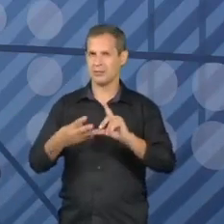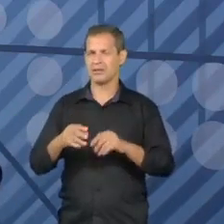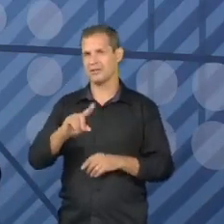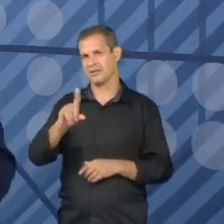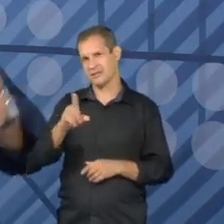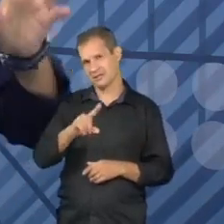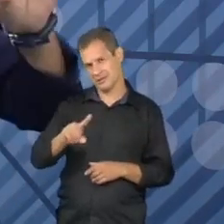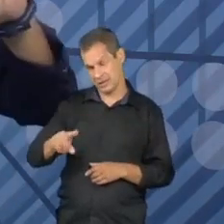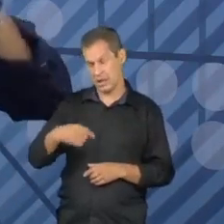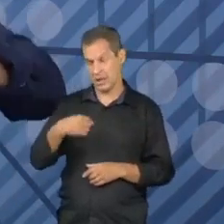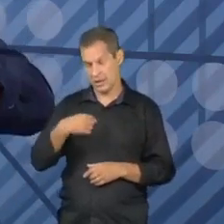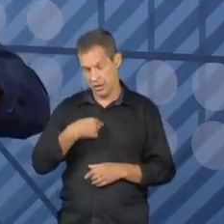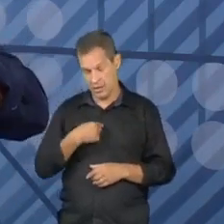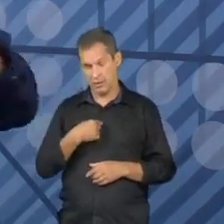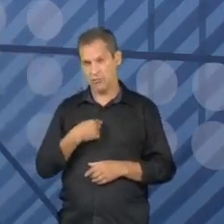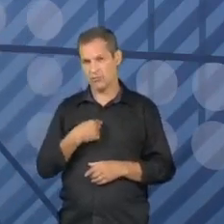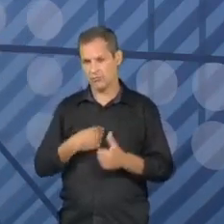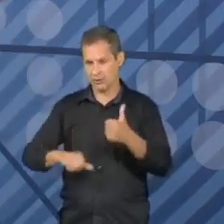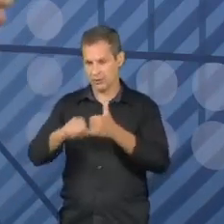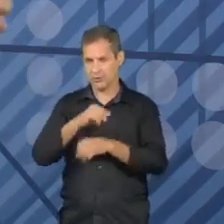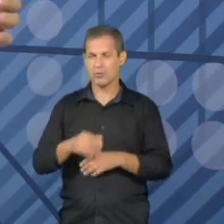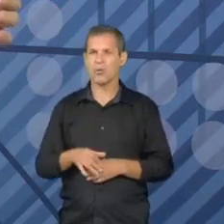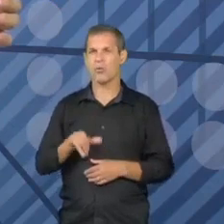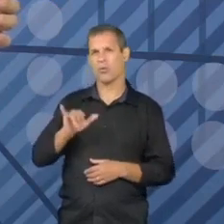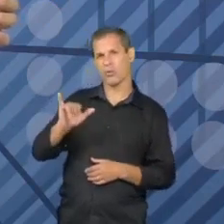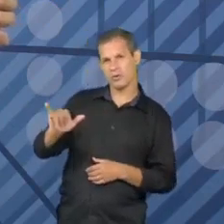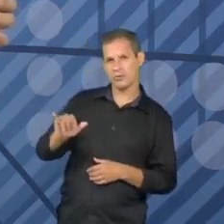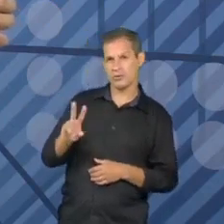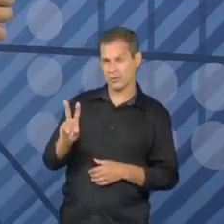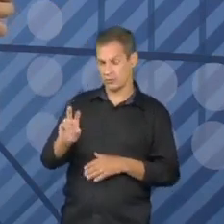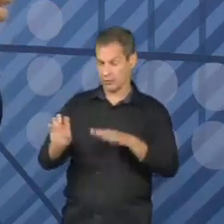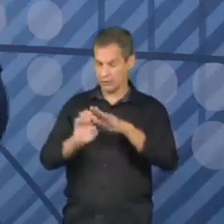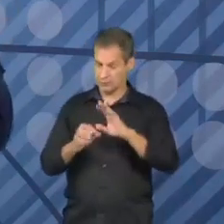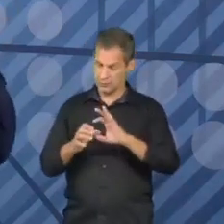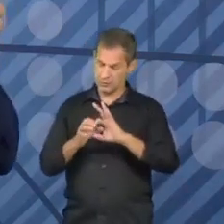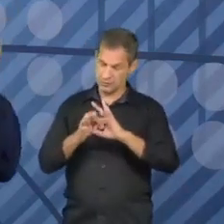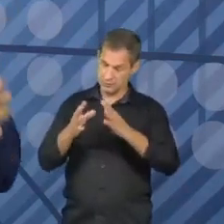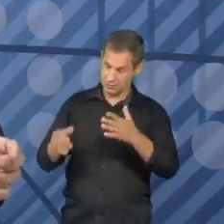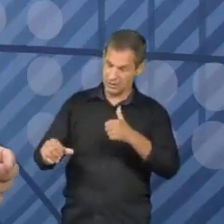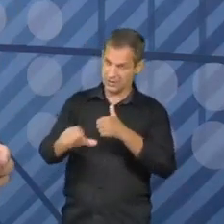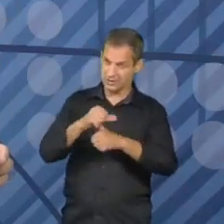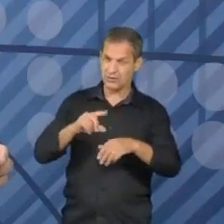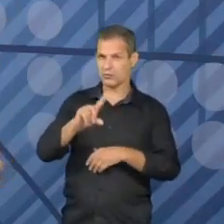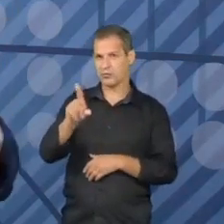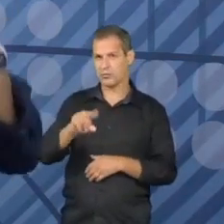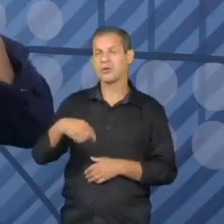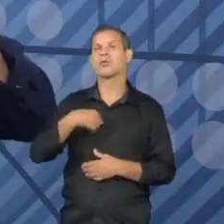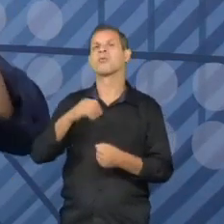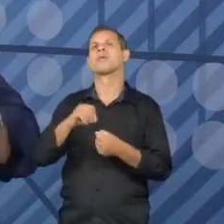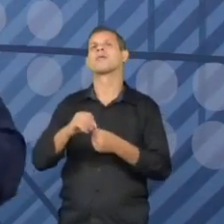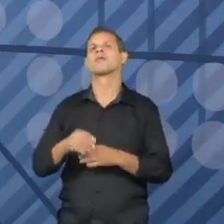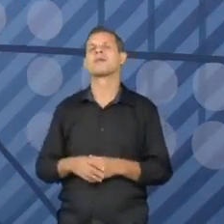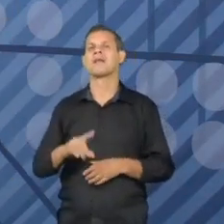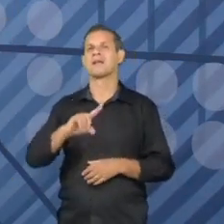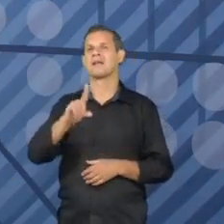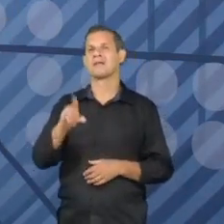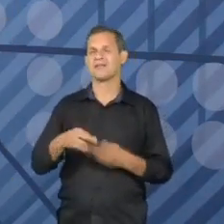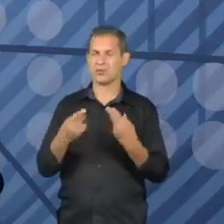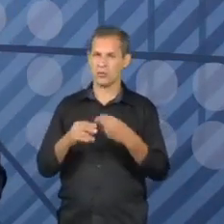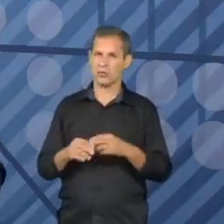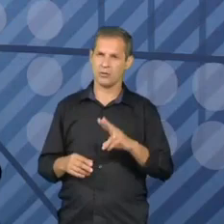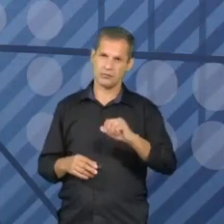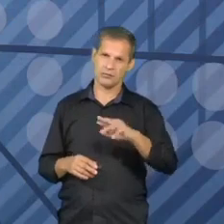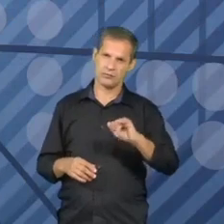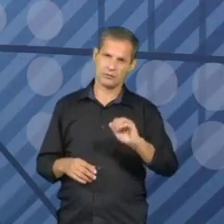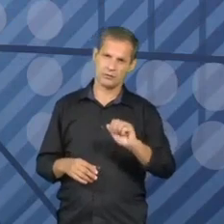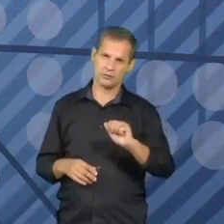tabela Z. Então eu vou lá, para transformar, eu pego o Y, que é o valor que a empresa passa, e transformo em Z. Como é que eu faço isso? Z é igual a